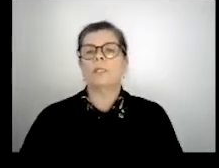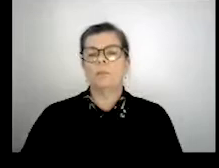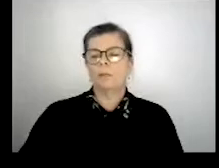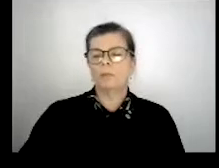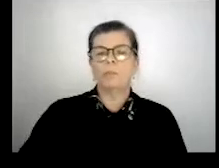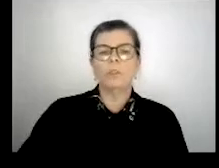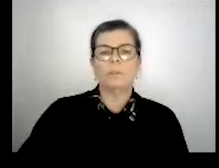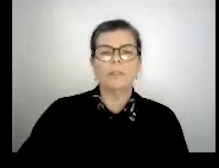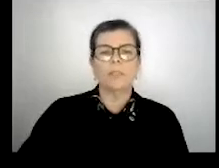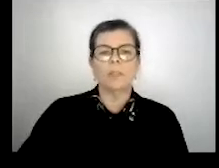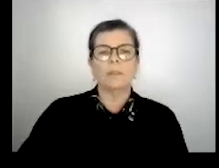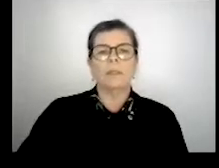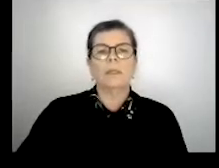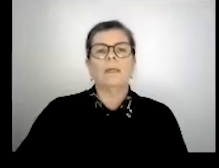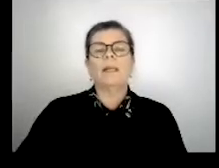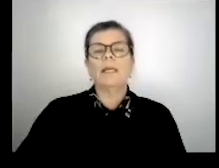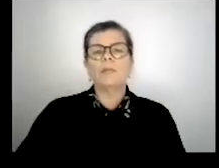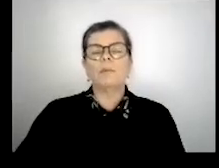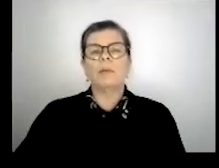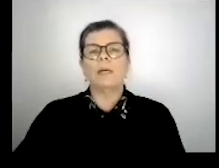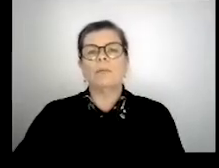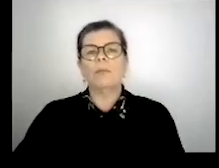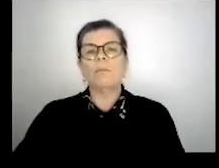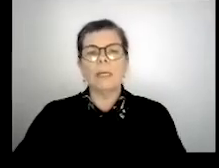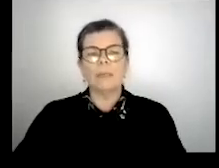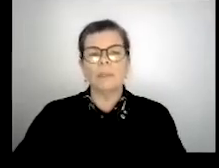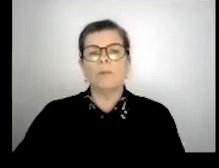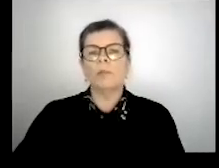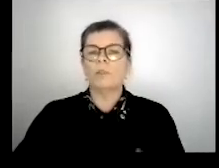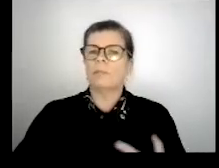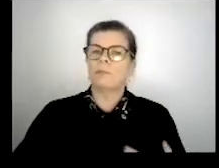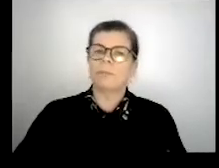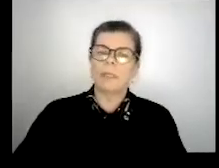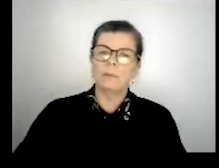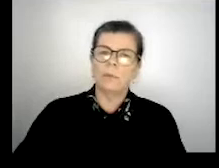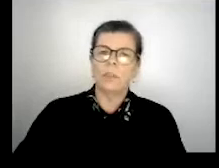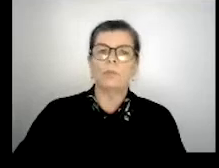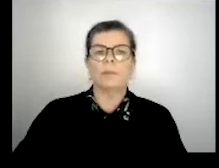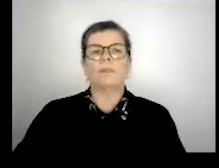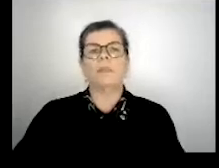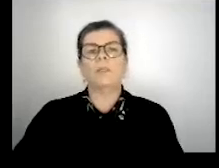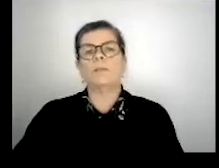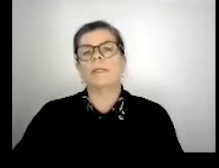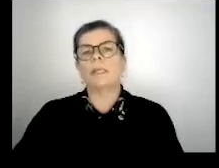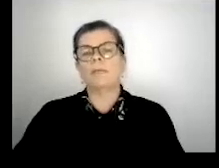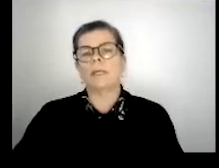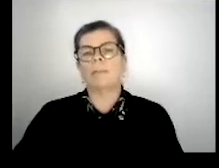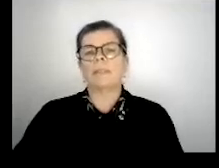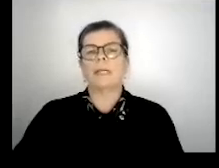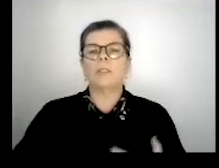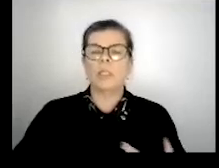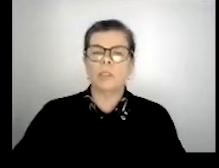instituição no atendimento de múltiplas vítimas. Para isso, em primeiro lugar, eu tenho um plano. Então, hoje nós temos um plano de múltiplas vítimas